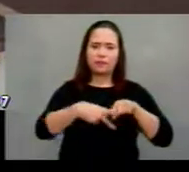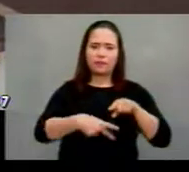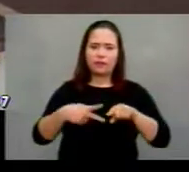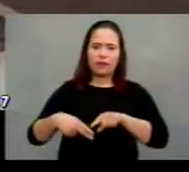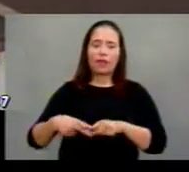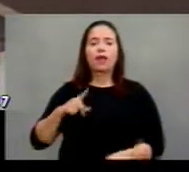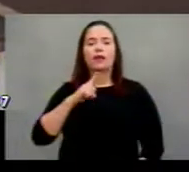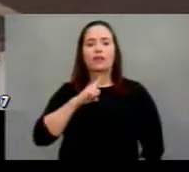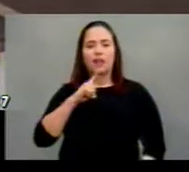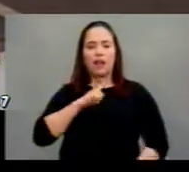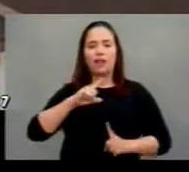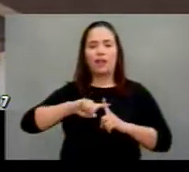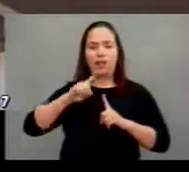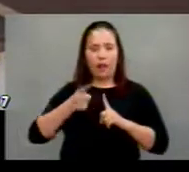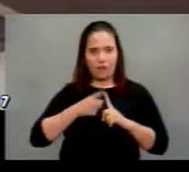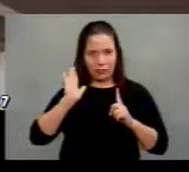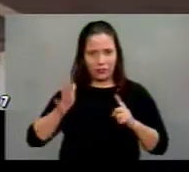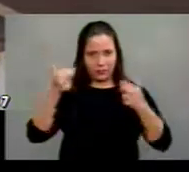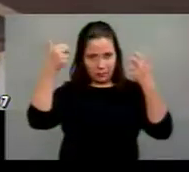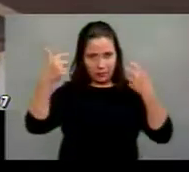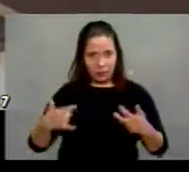de grávidas em ambientes insalubres.